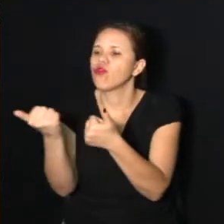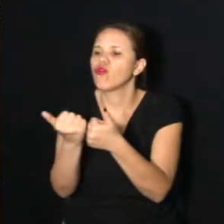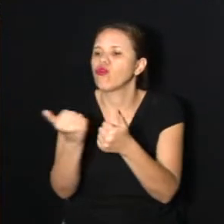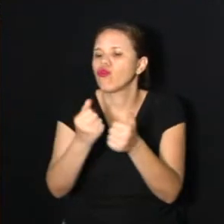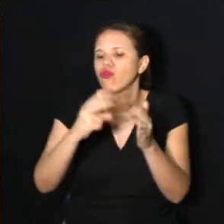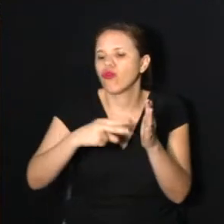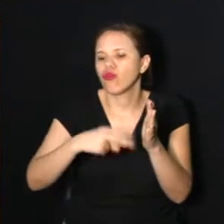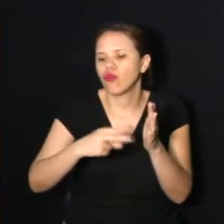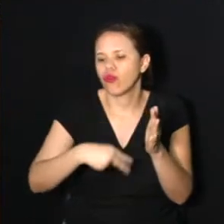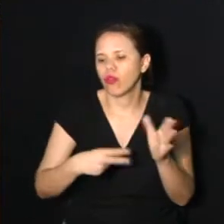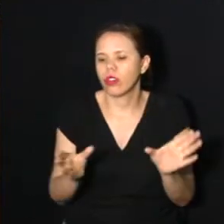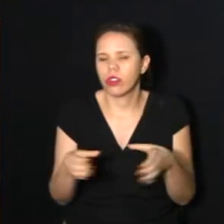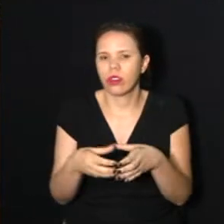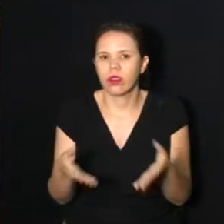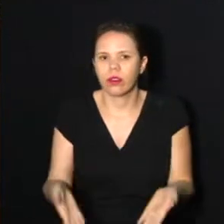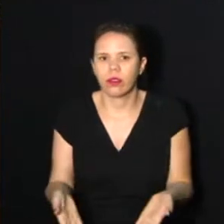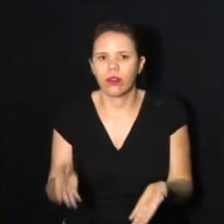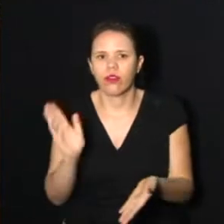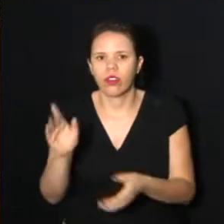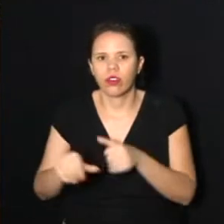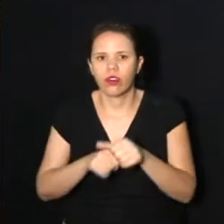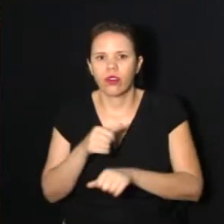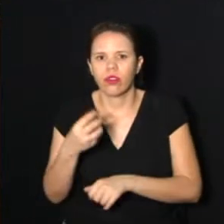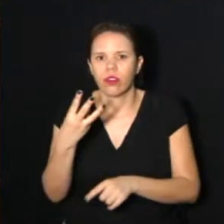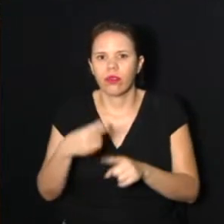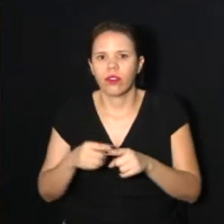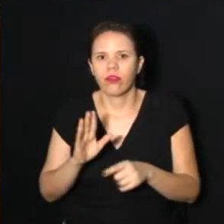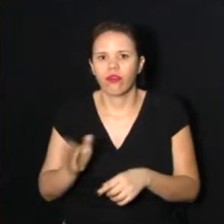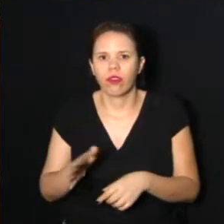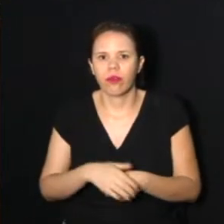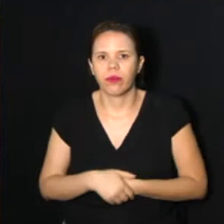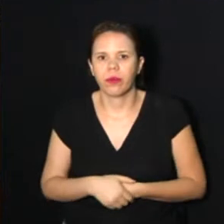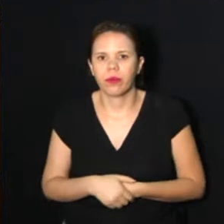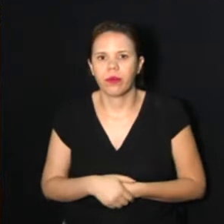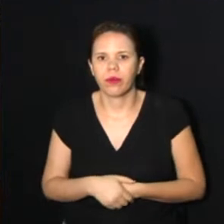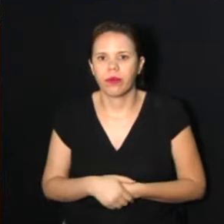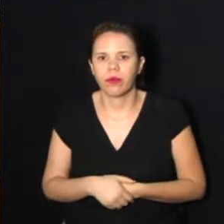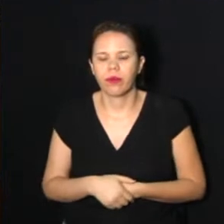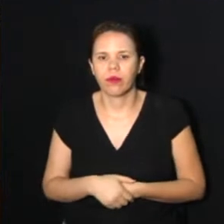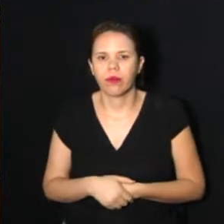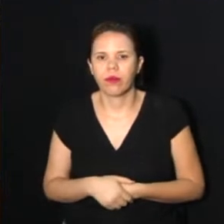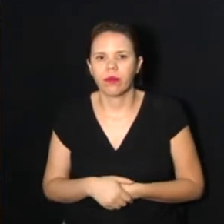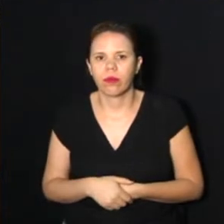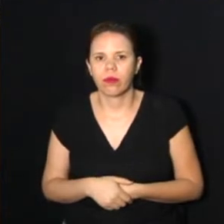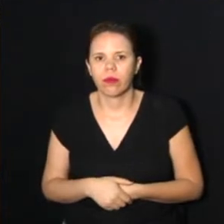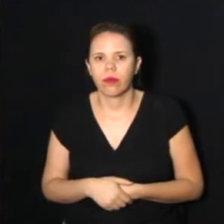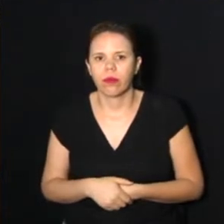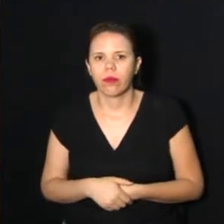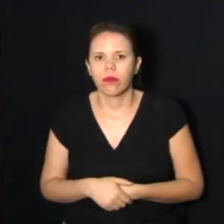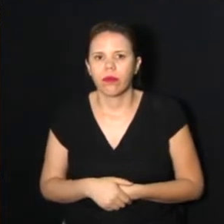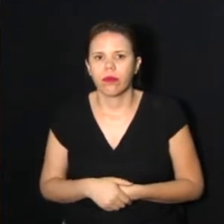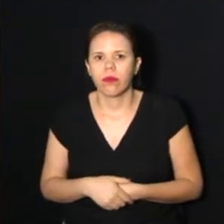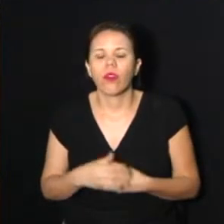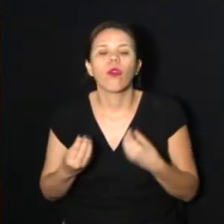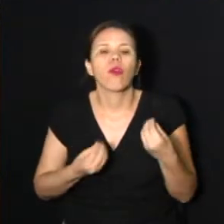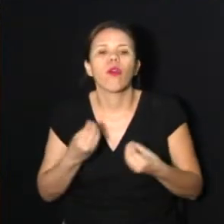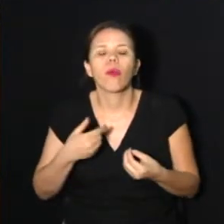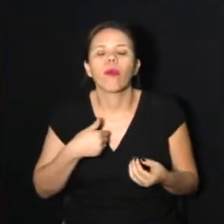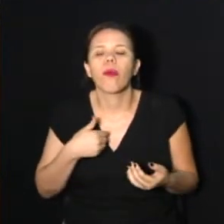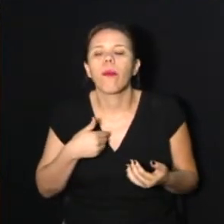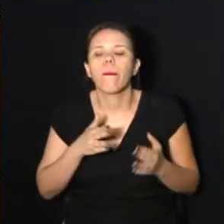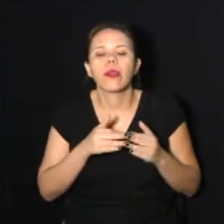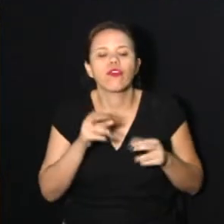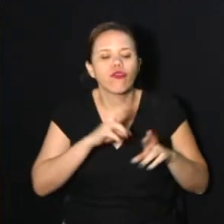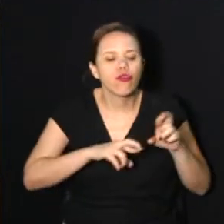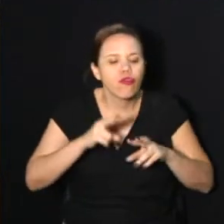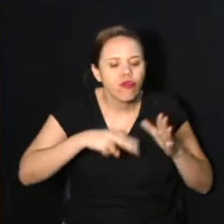relatório na comissão. É que o senhor já trocou três vezes a justificativa. O senhor é o que mais caminha isso aí. Tá, e tudo bem. Então vamos lá. E como é que está meu pedido de vista?